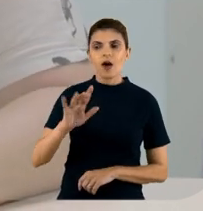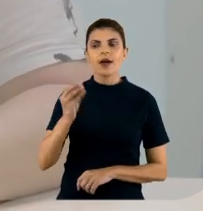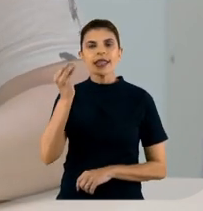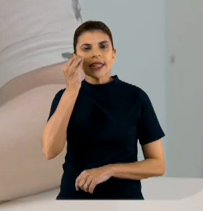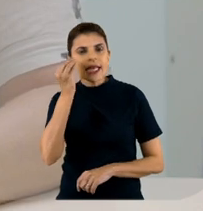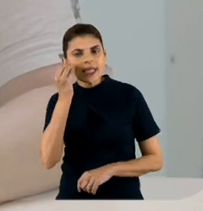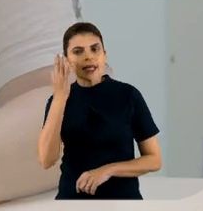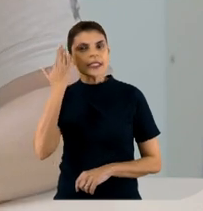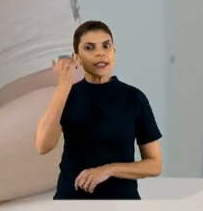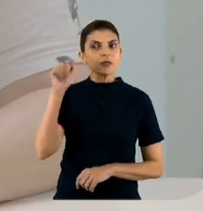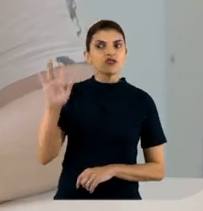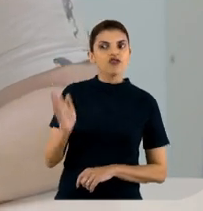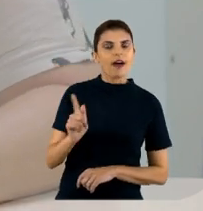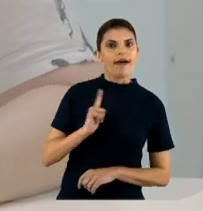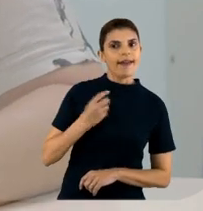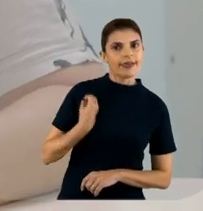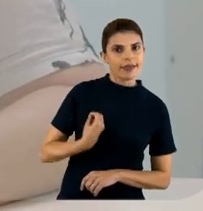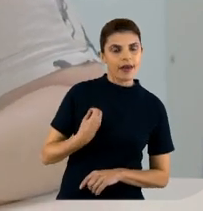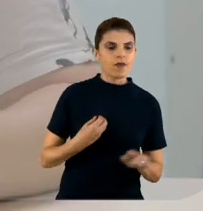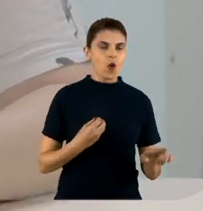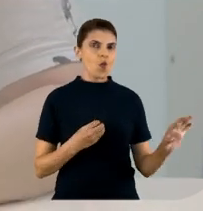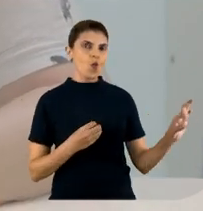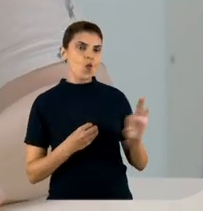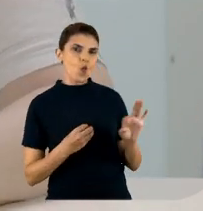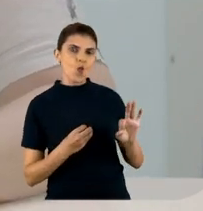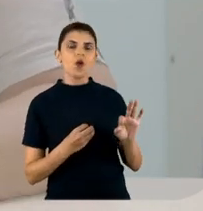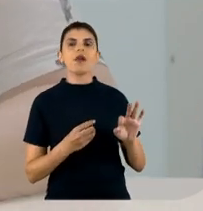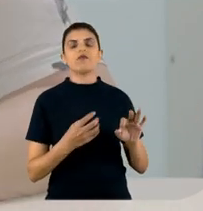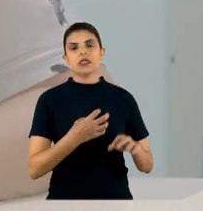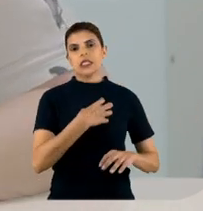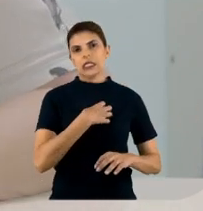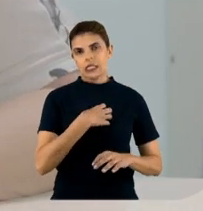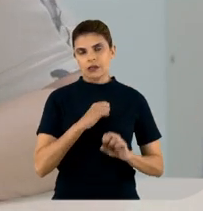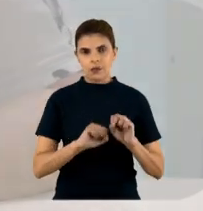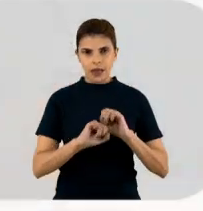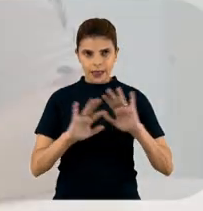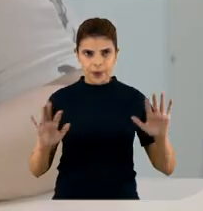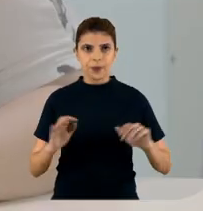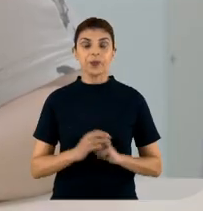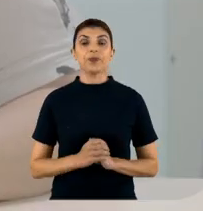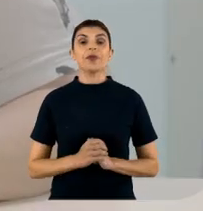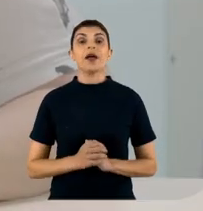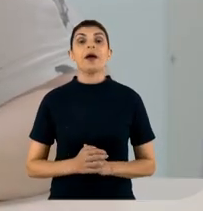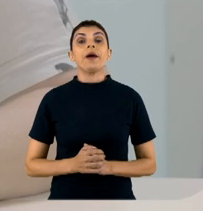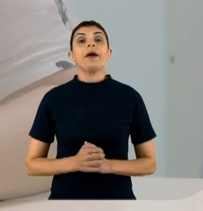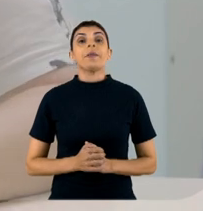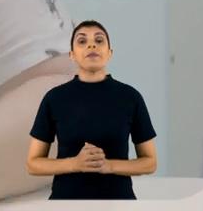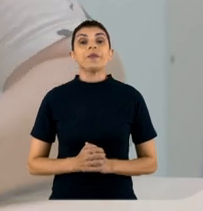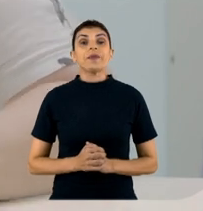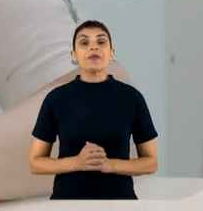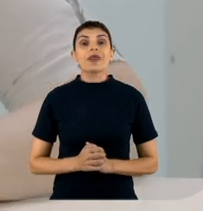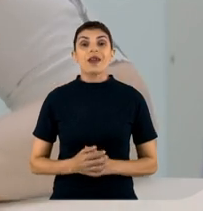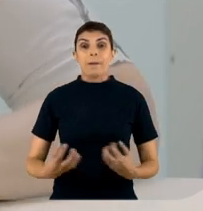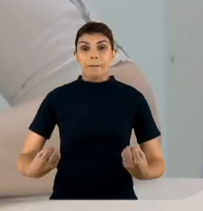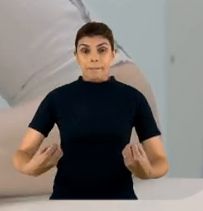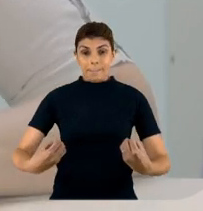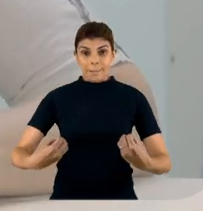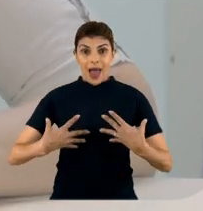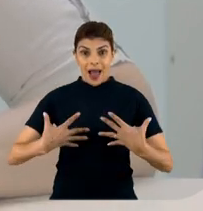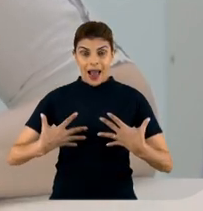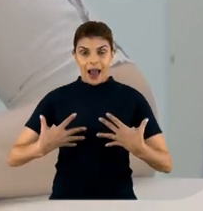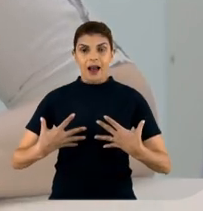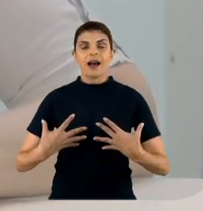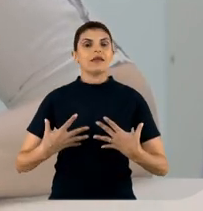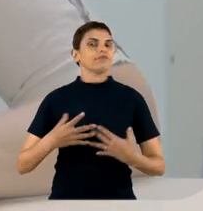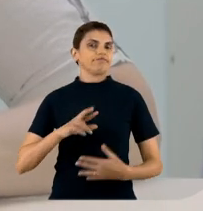né de tentar pegar quem já teve mesmo sem ter tido uma sintomatologia clara a Radiologia ela não é útil para